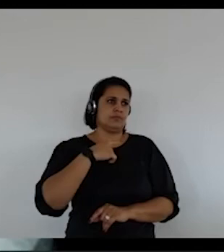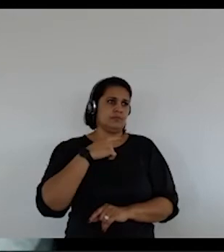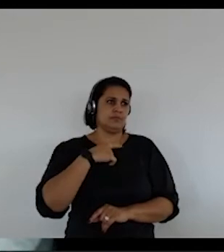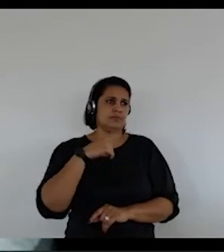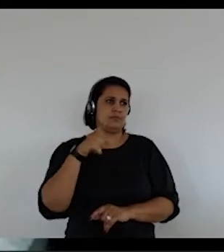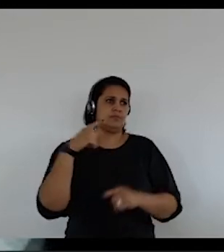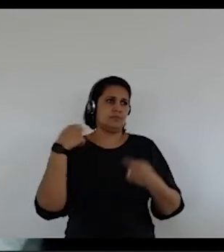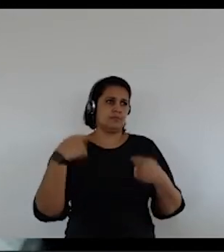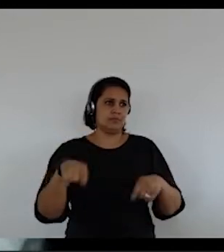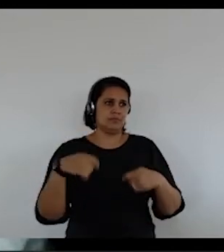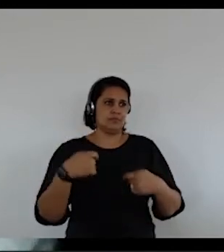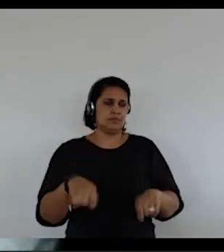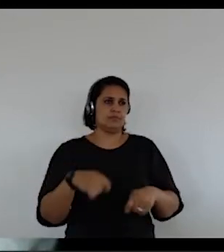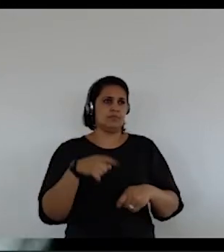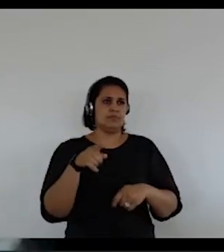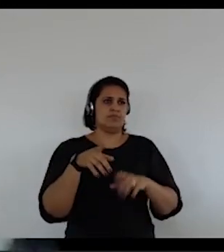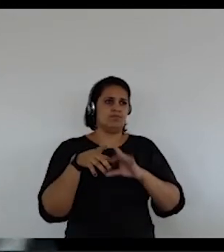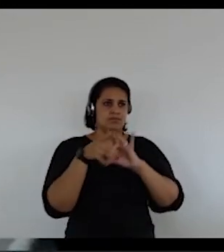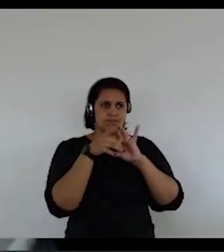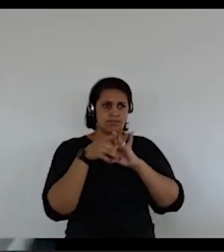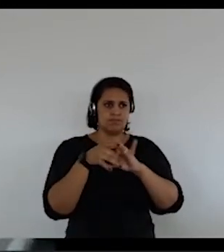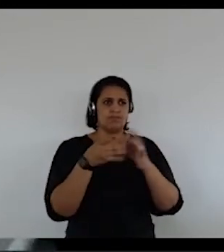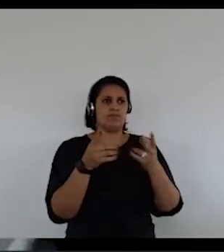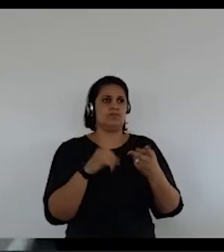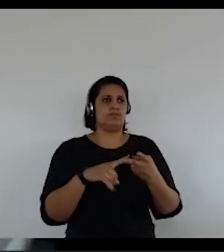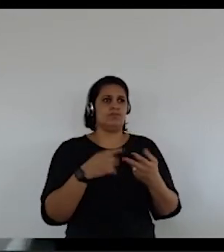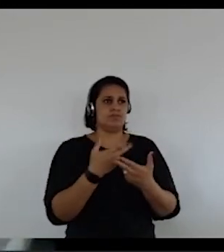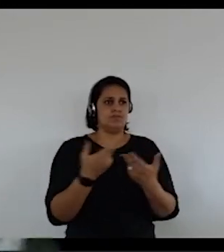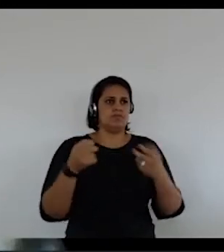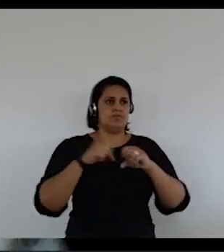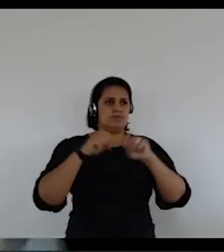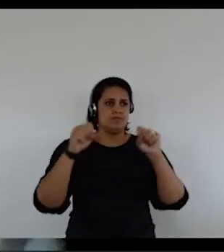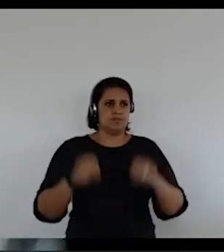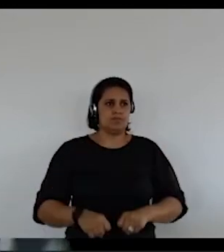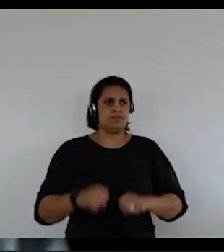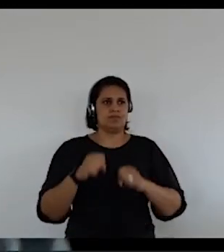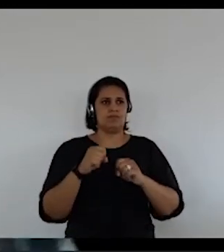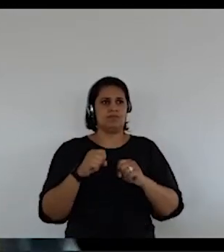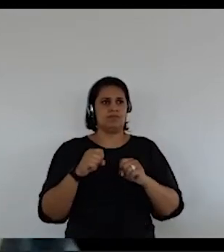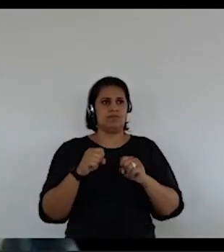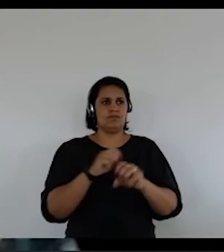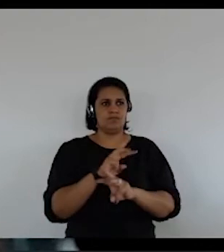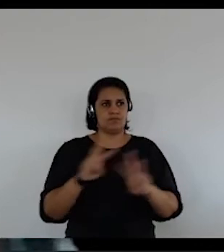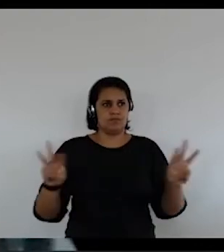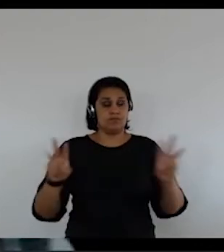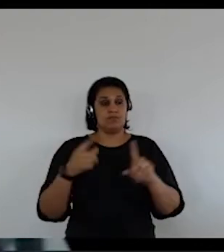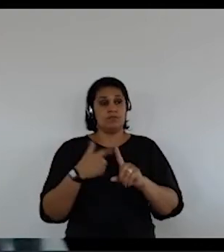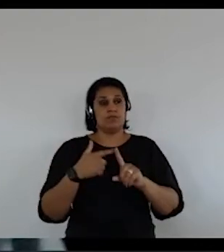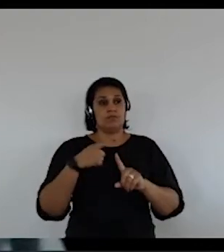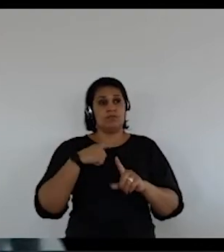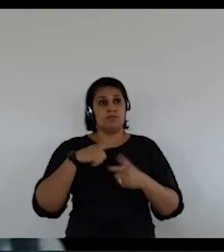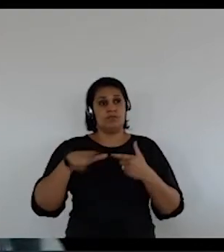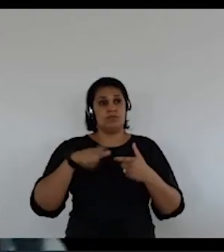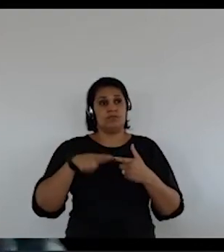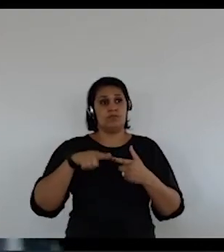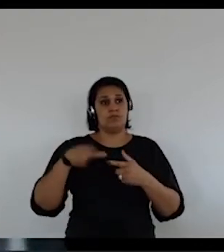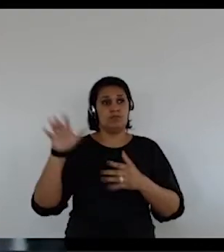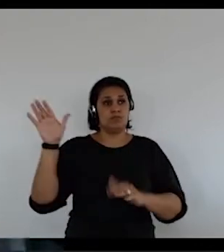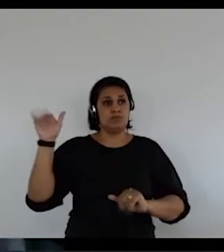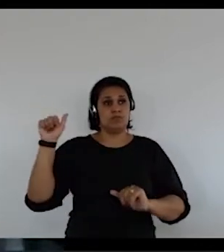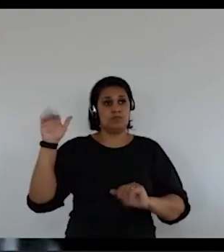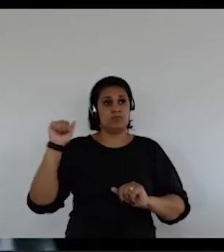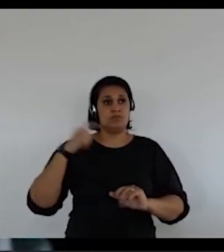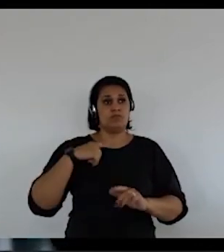da uniformidade e homogeneidade do sistema eletrônico, porque é um problema que temos ainda em Espanha. Espanha é